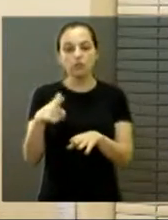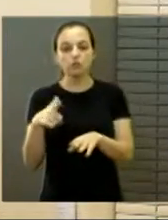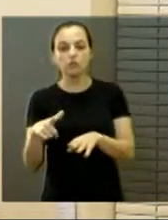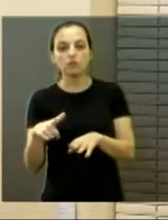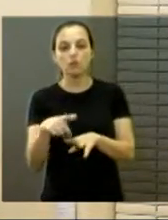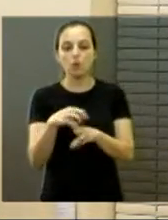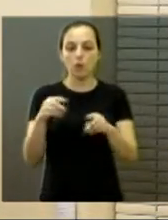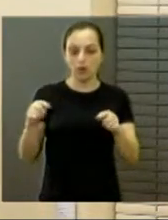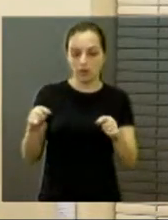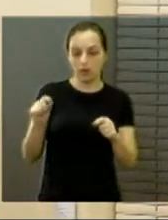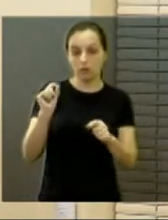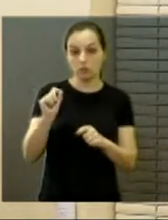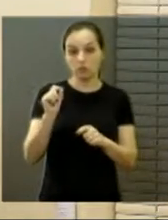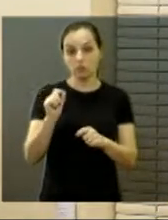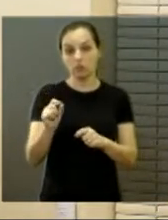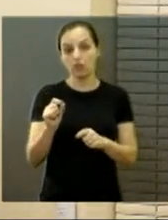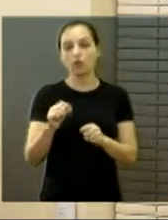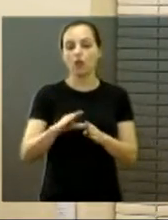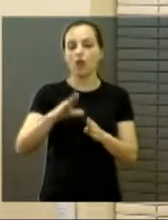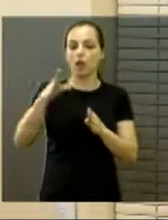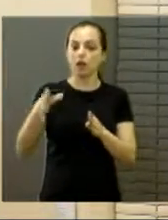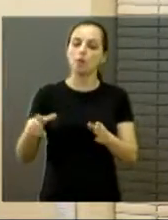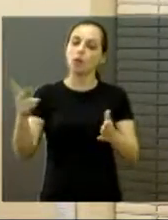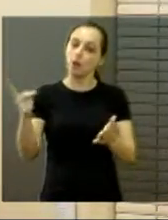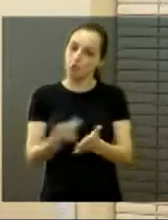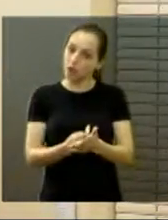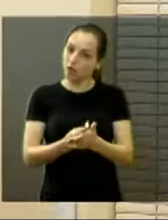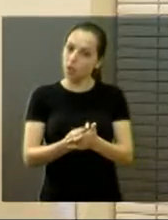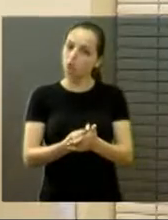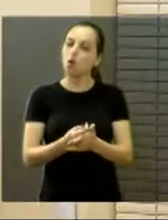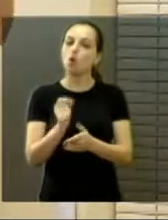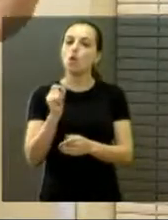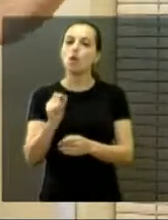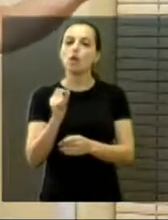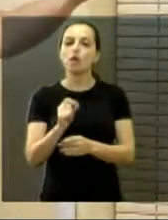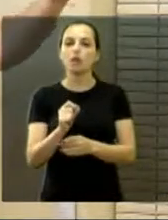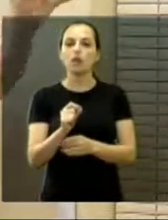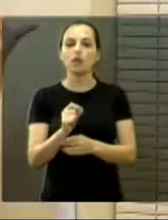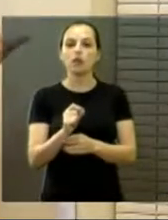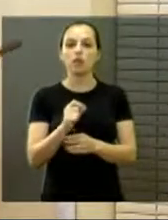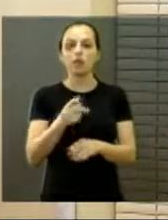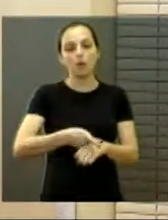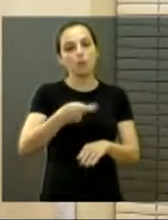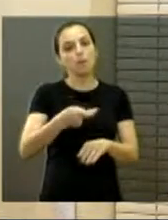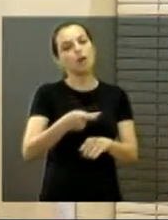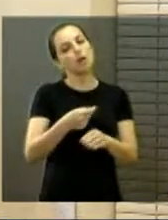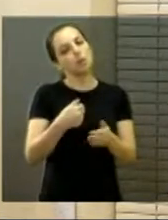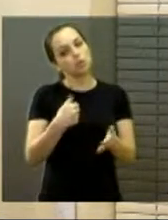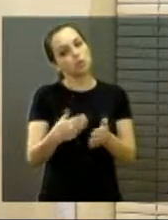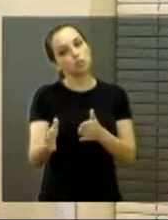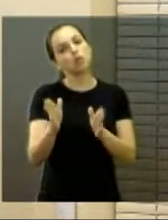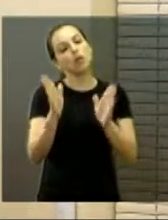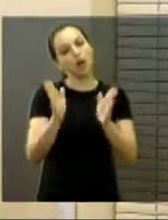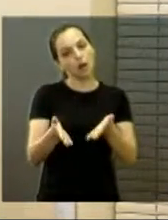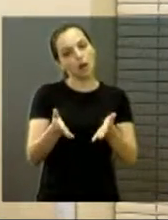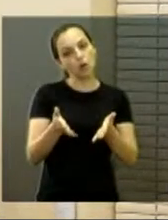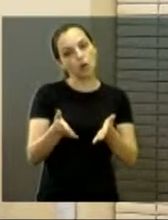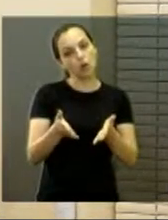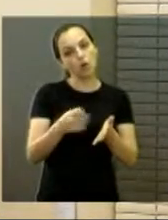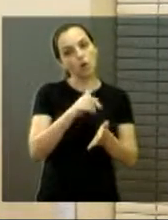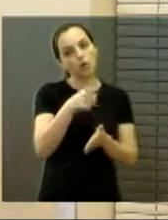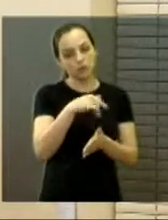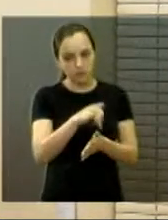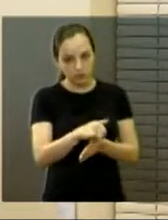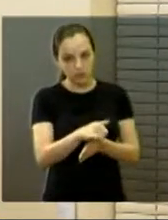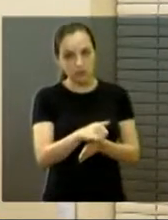desqualificado muitas vezes. E acho que a Câmara errou, e eu penso que não cabe retirar o prêmio agora que foi concedido à Zi,